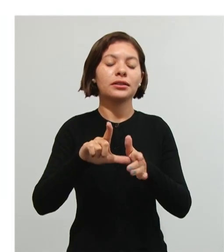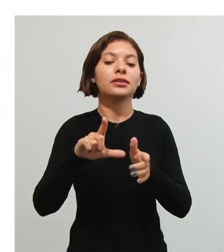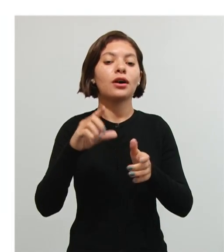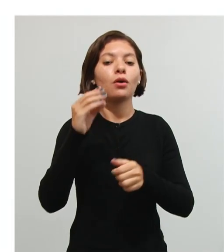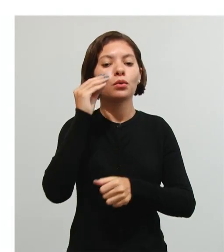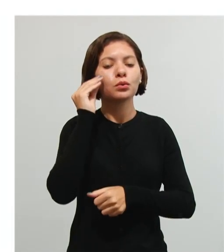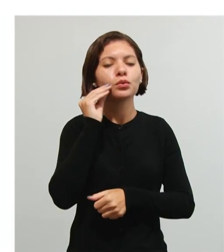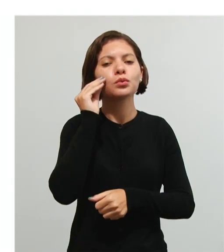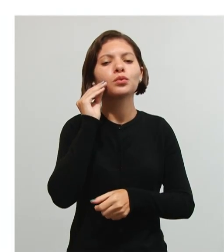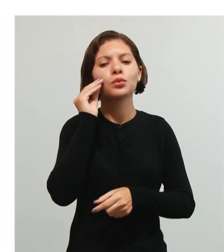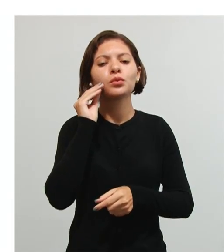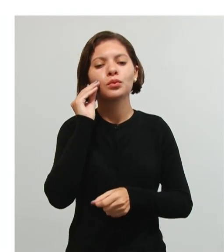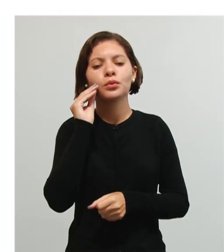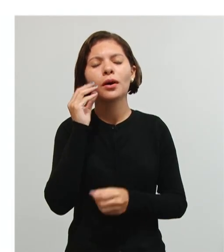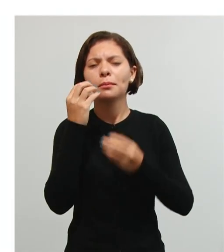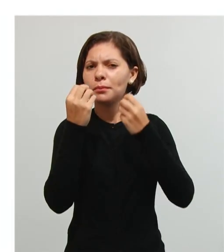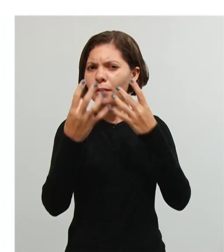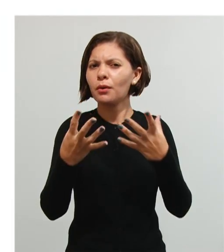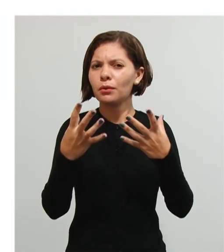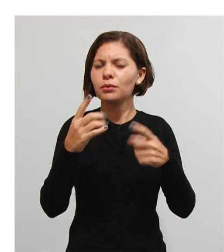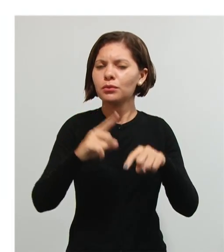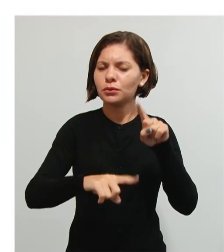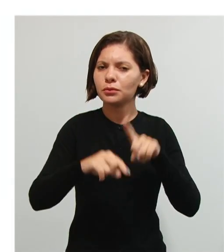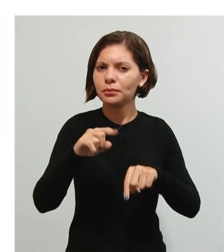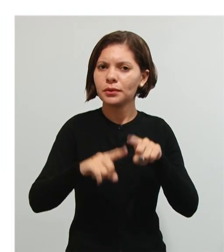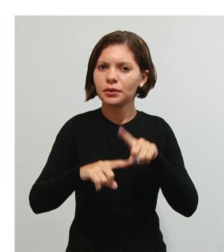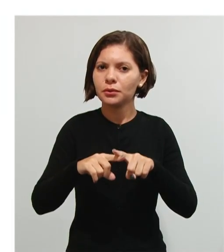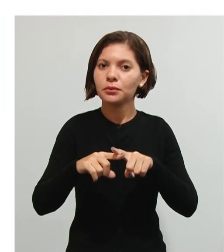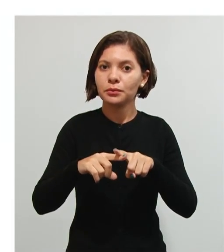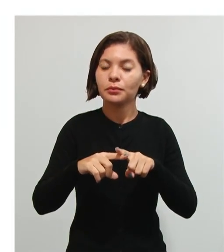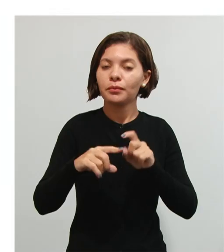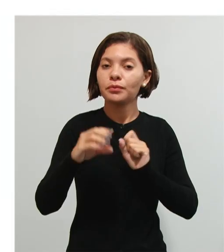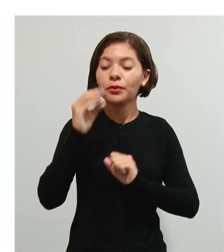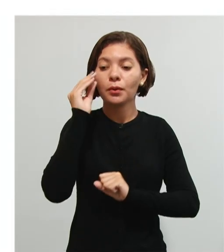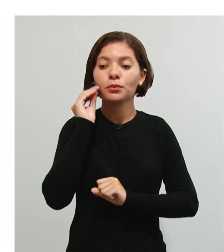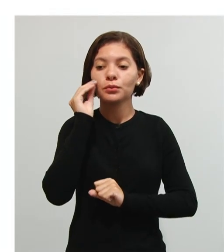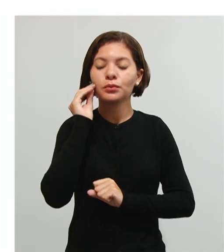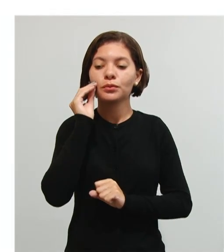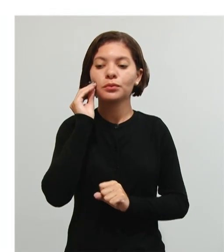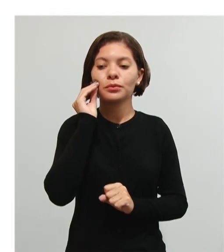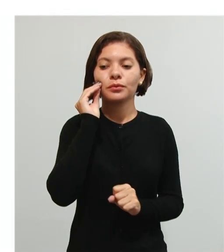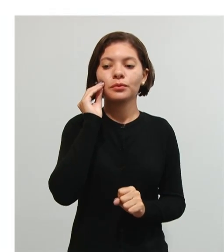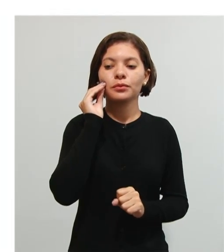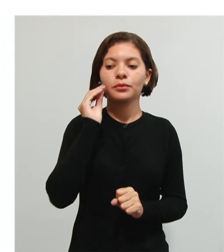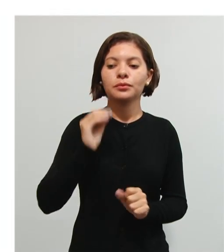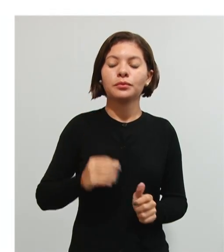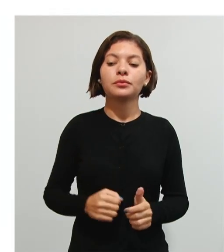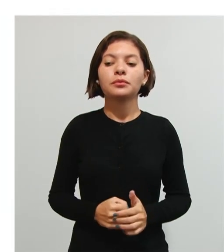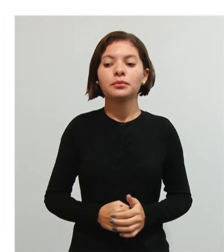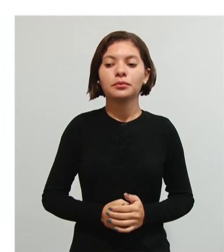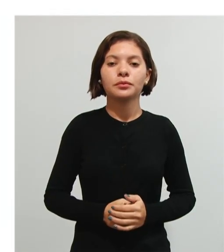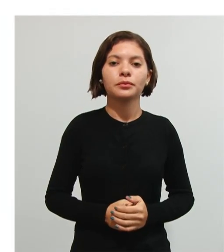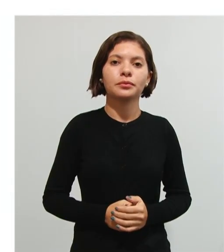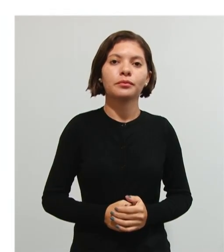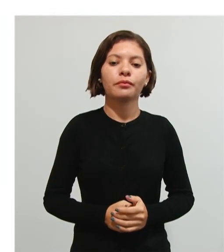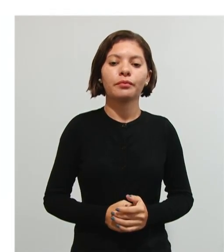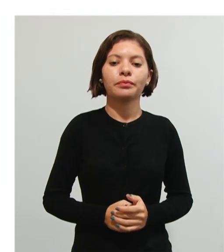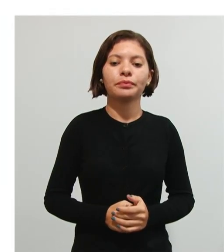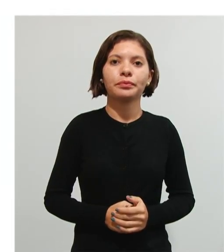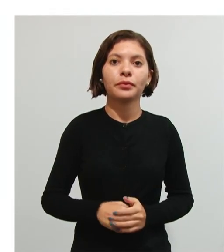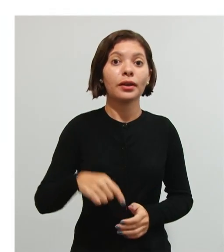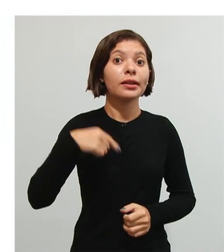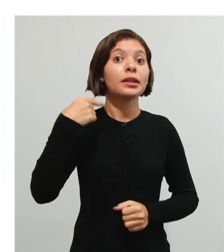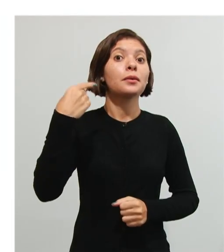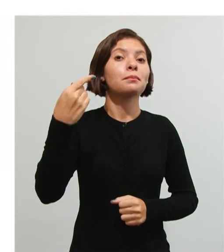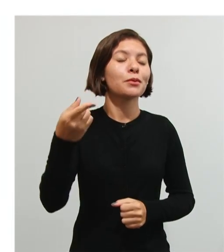para ver se funciona, né? Pode fazer um pré-teste com alguém que faça parte da amostra, né? Com alguma pessoa. Aí